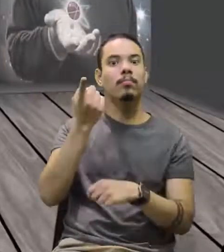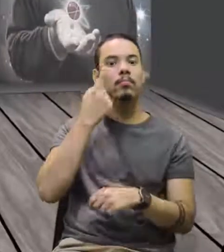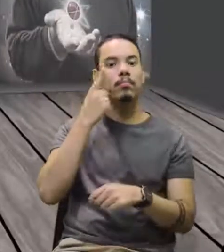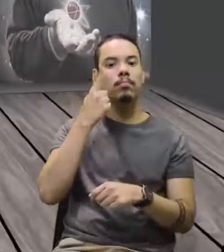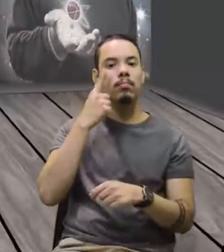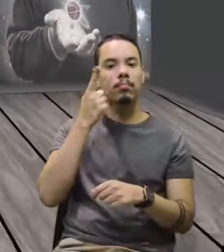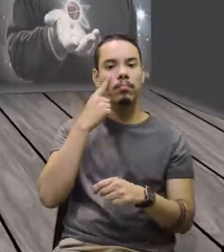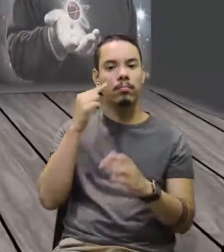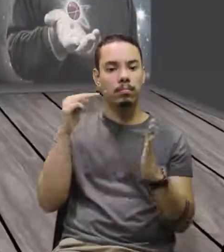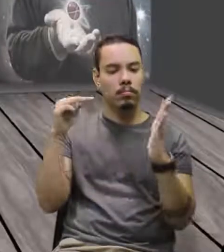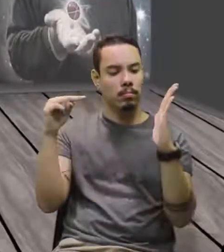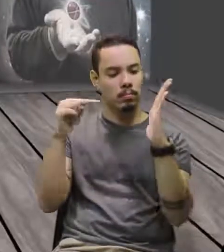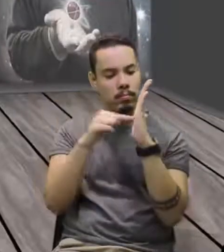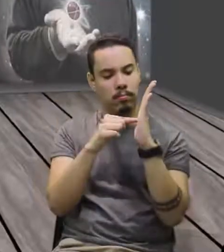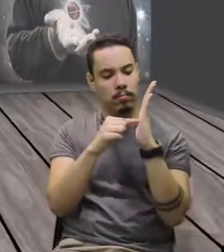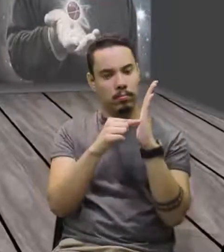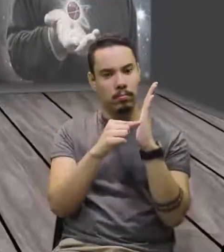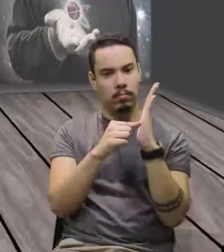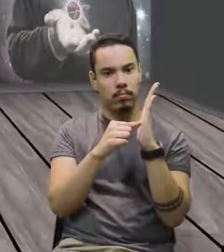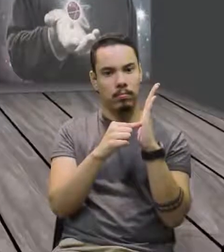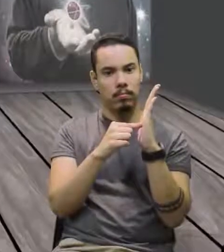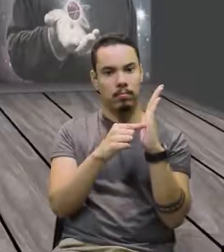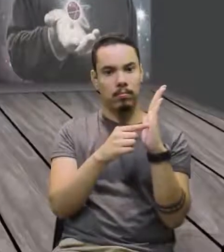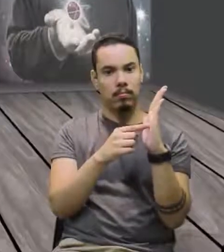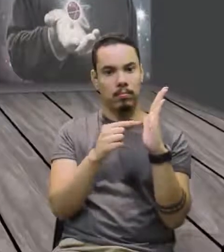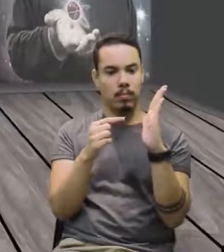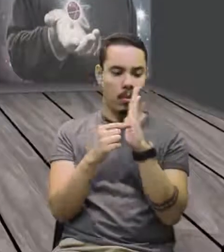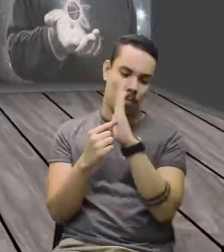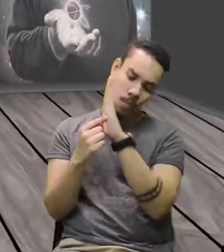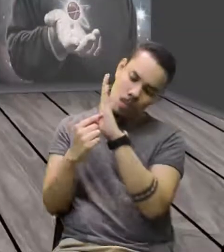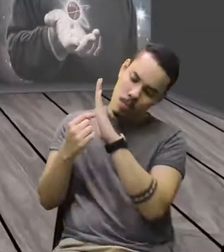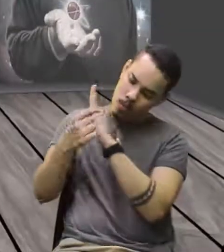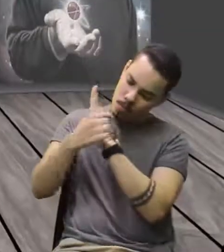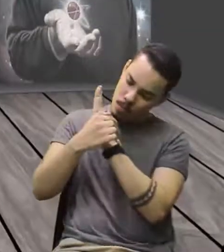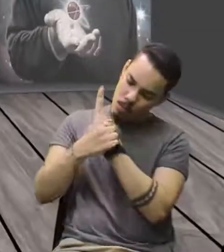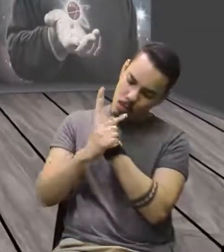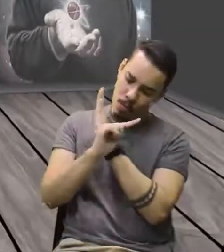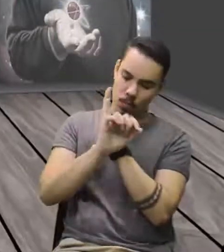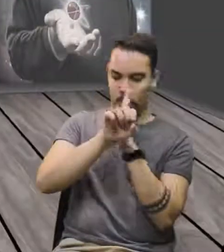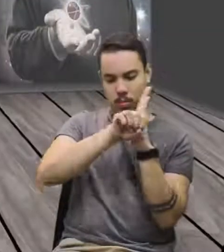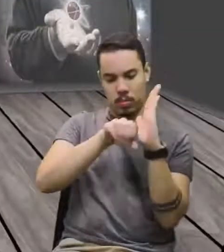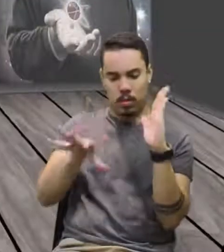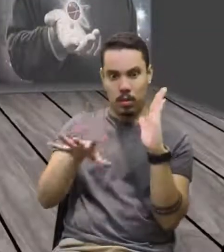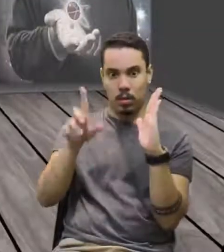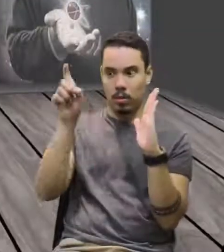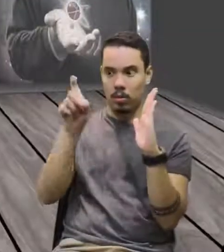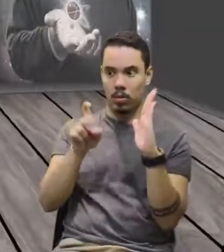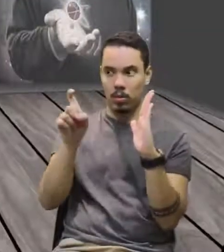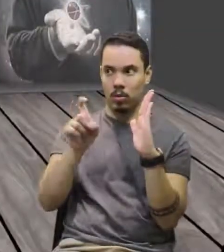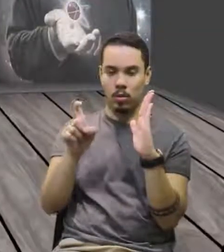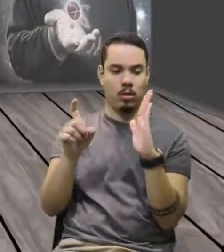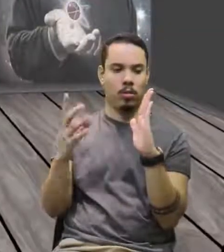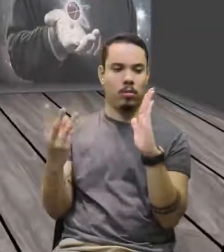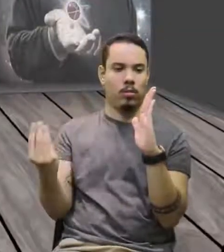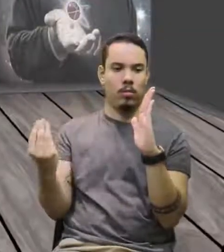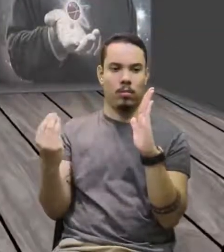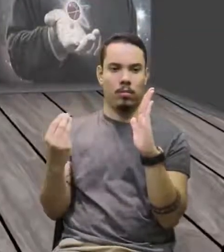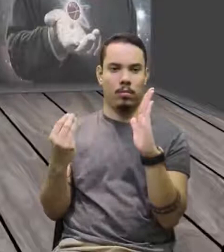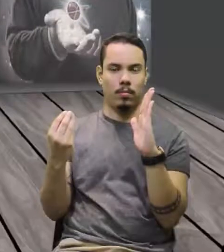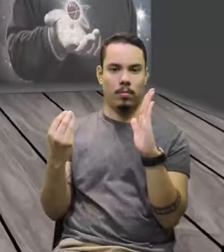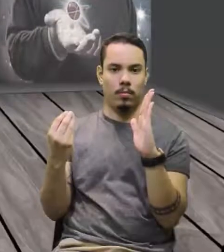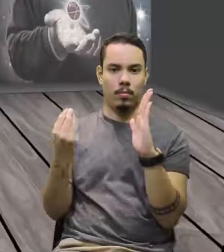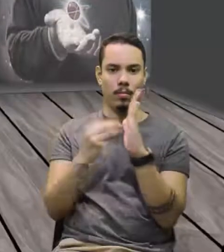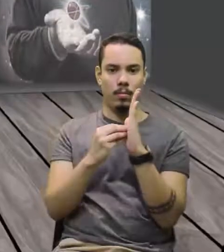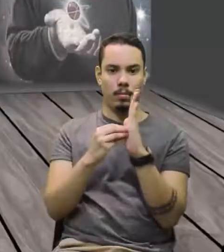Então, quem está saindo no caso, a ponta está saindo do papel, então ela está saindo da placa, é o